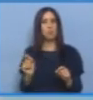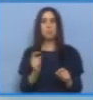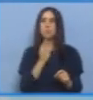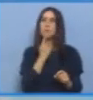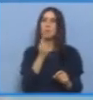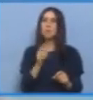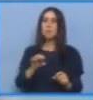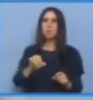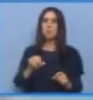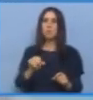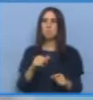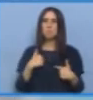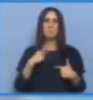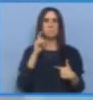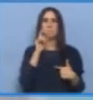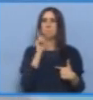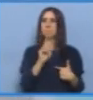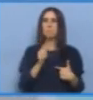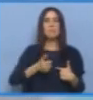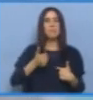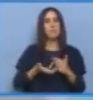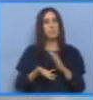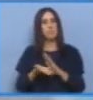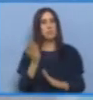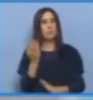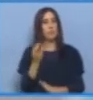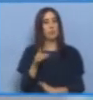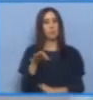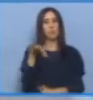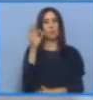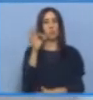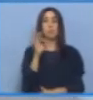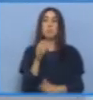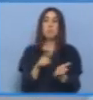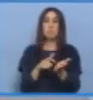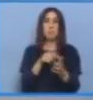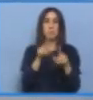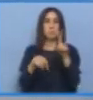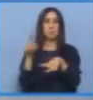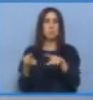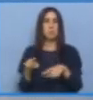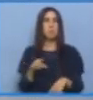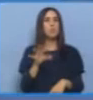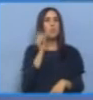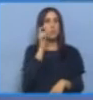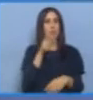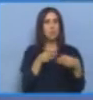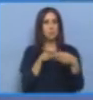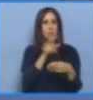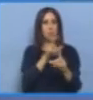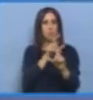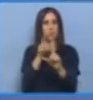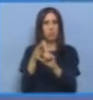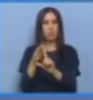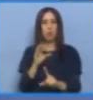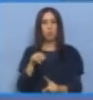o destino não seria importante para mim, o importante seria partir. E foi aí que escolheram, consoante as necessidades, escolheram os missionários combonianos? Sim, os leigos missionários